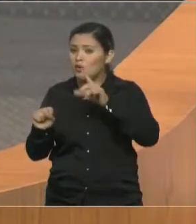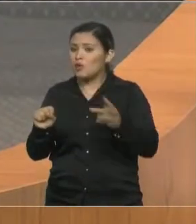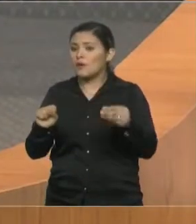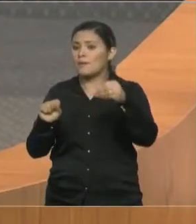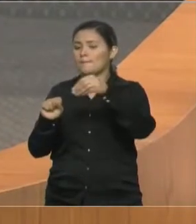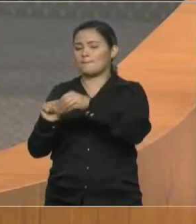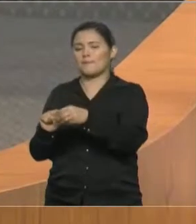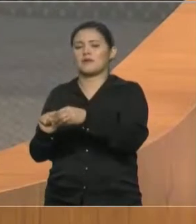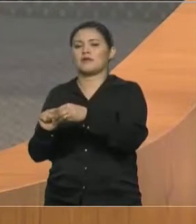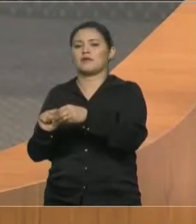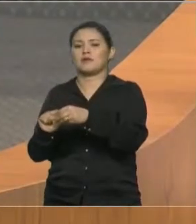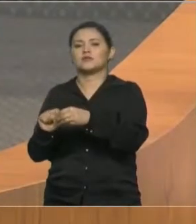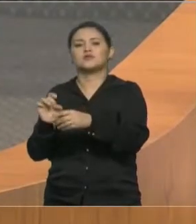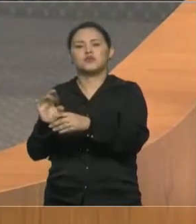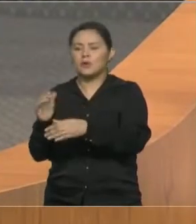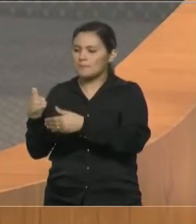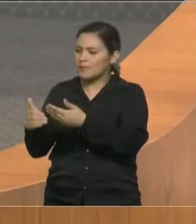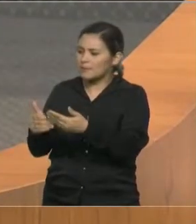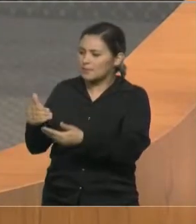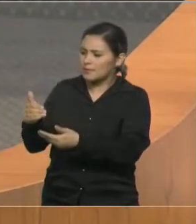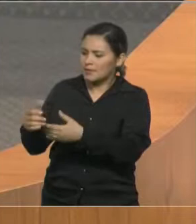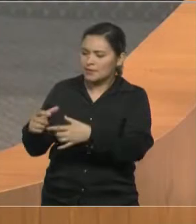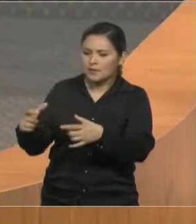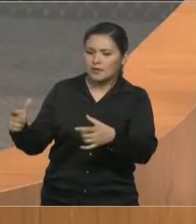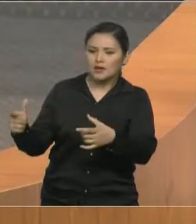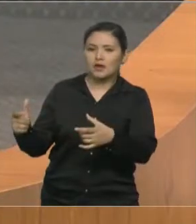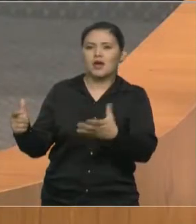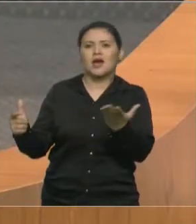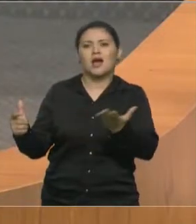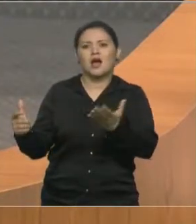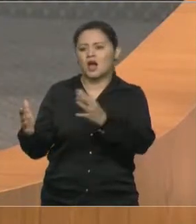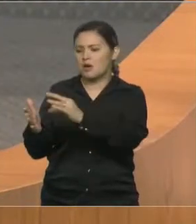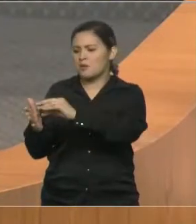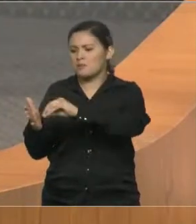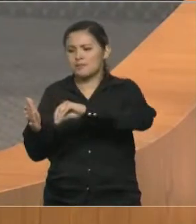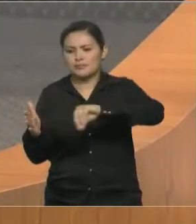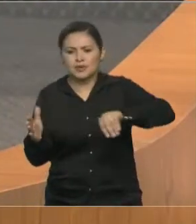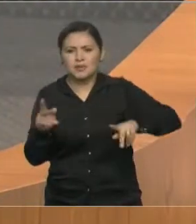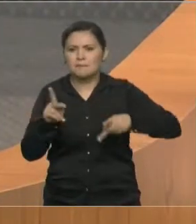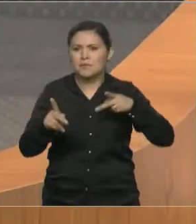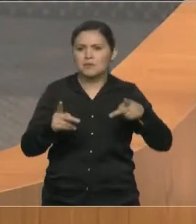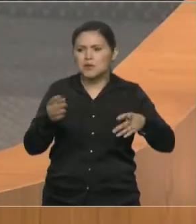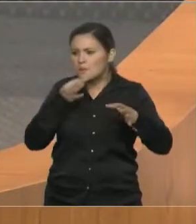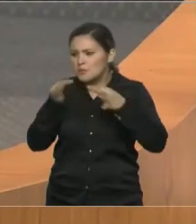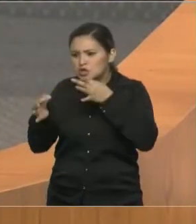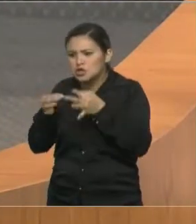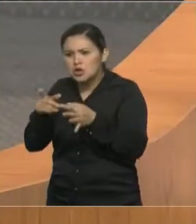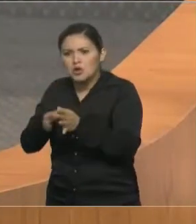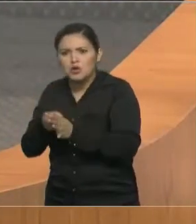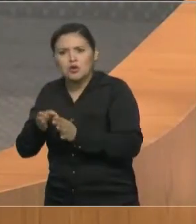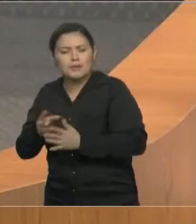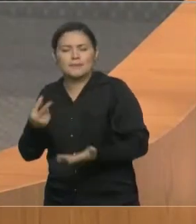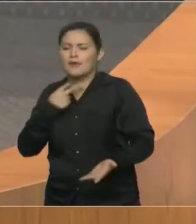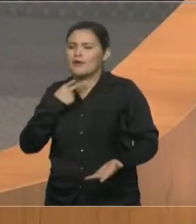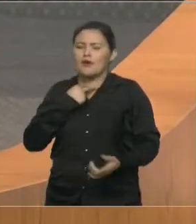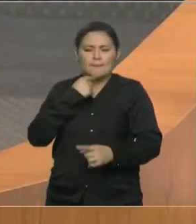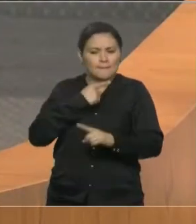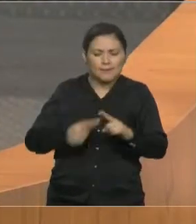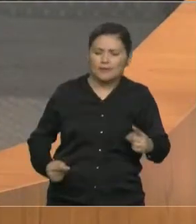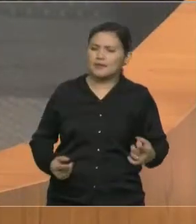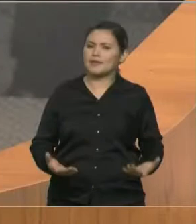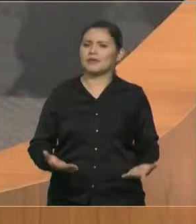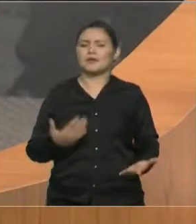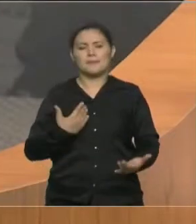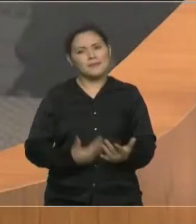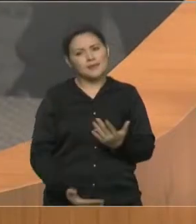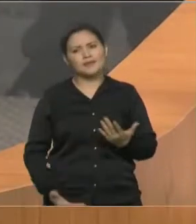volta do regime democrático. E agora vejo diversas investidas do governo federal